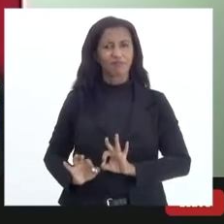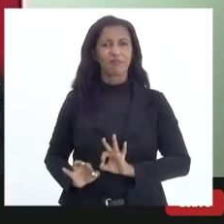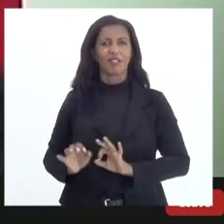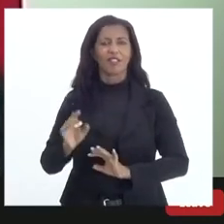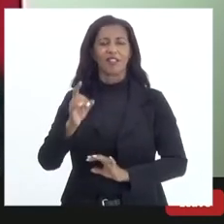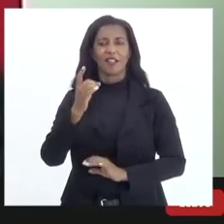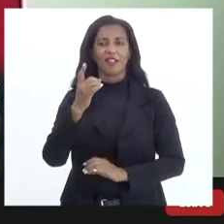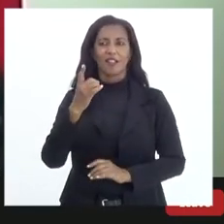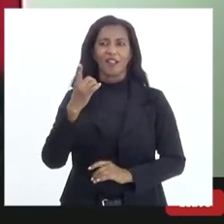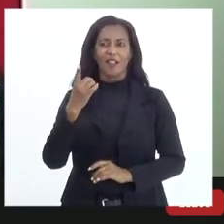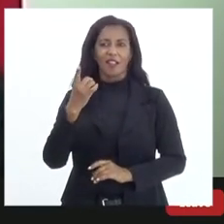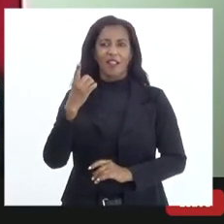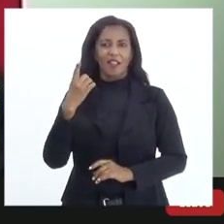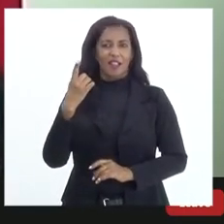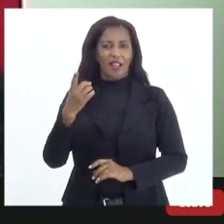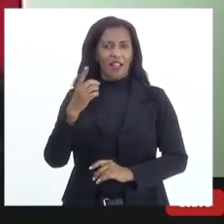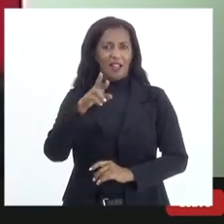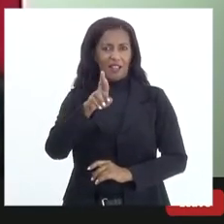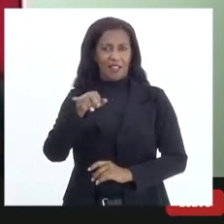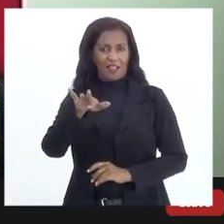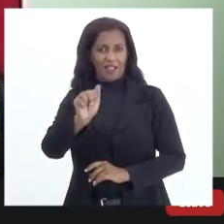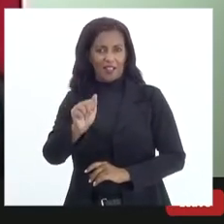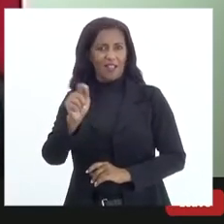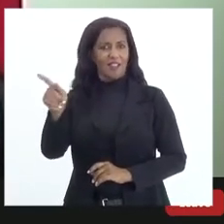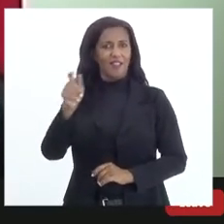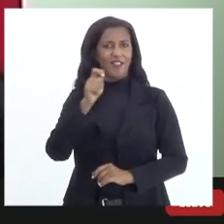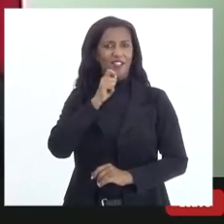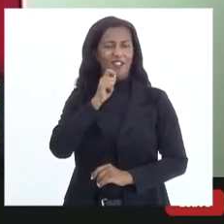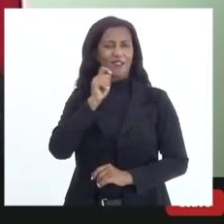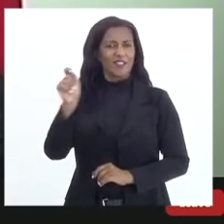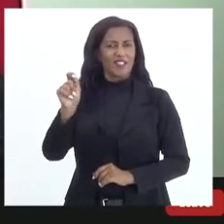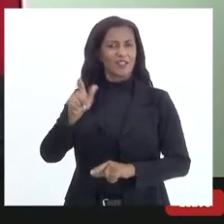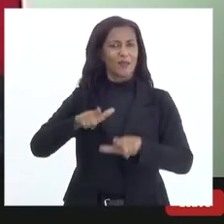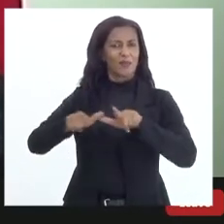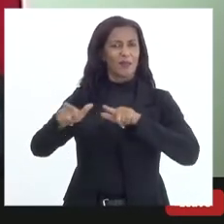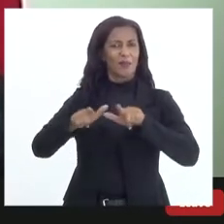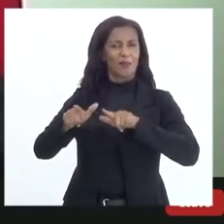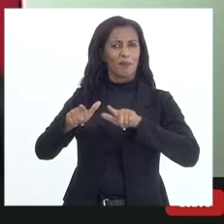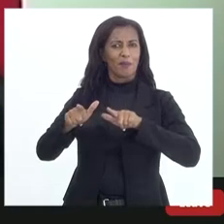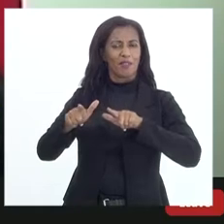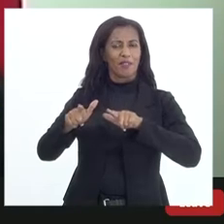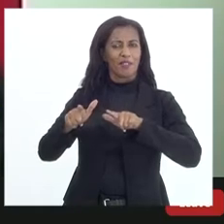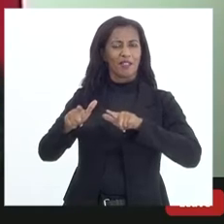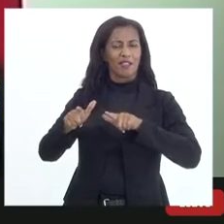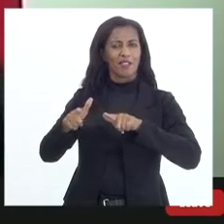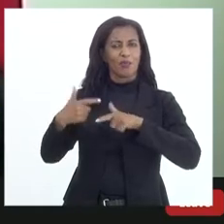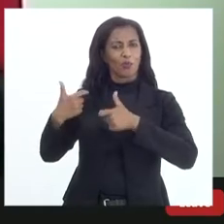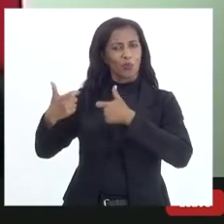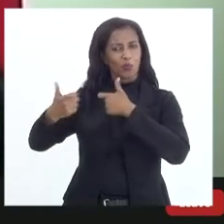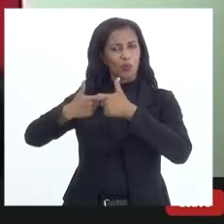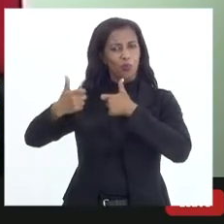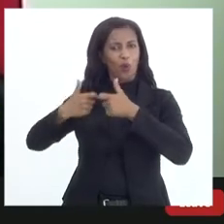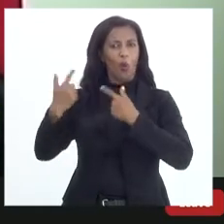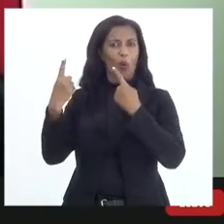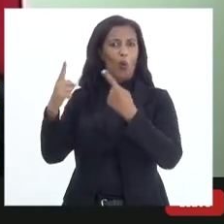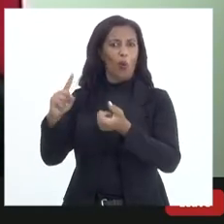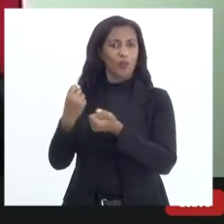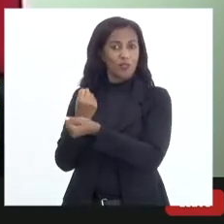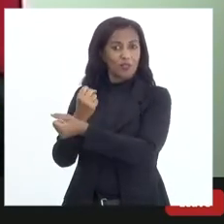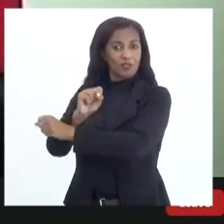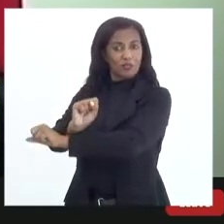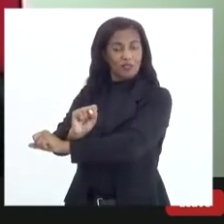estar fazendo um evento, né, sobre o patriarca da luta contra a escravidão. A gente pode sim estar pensando